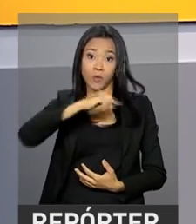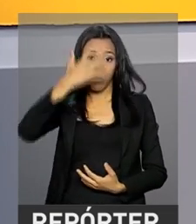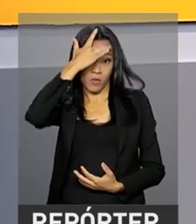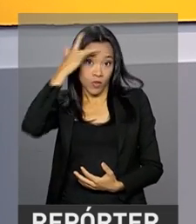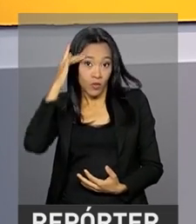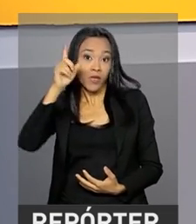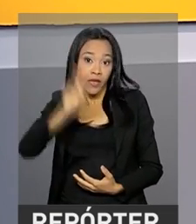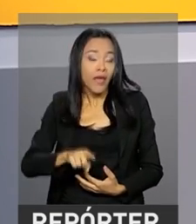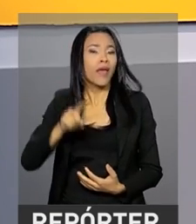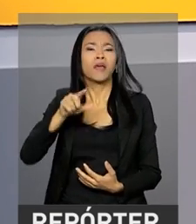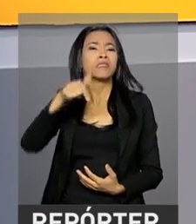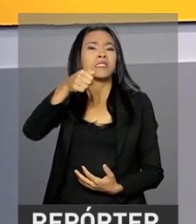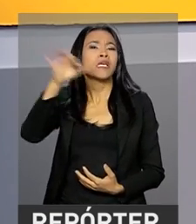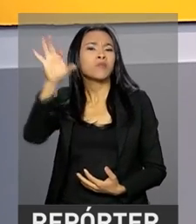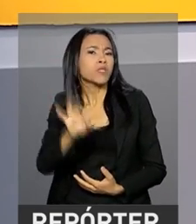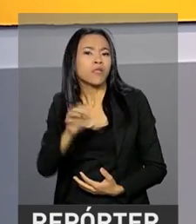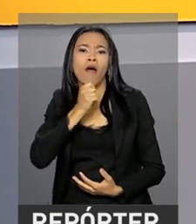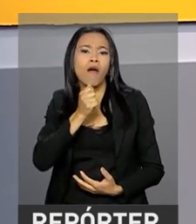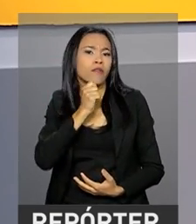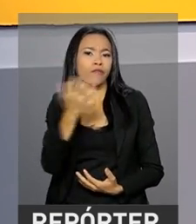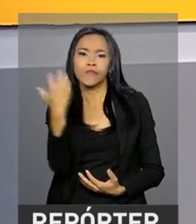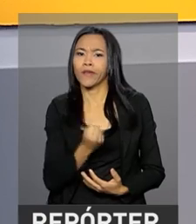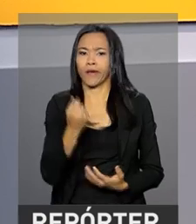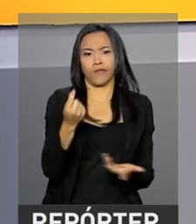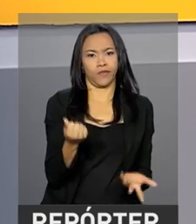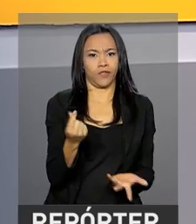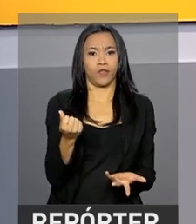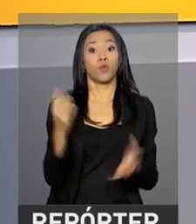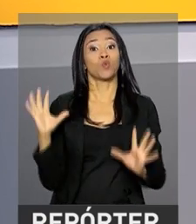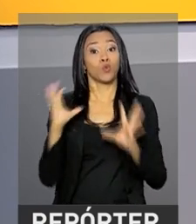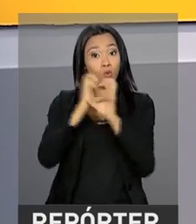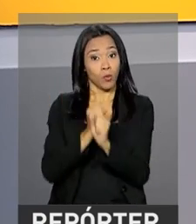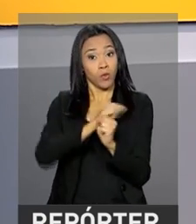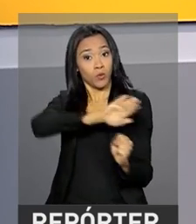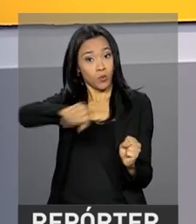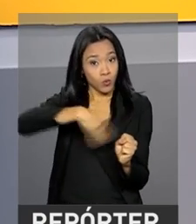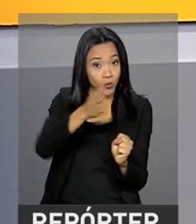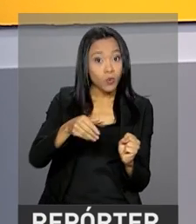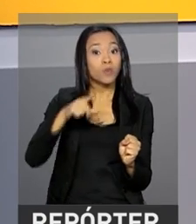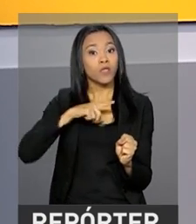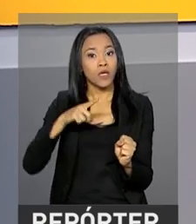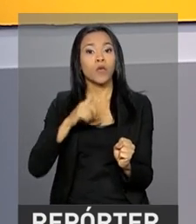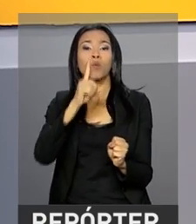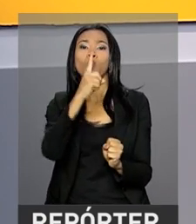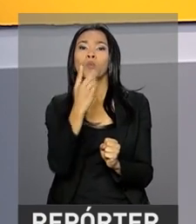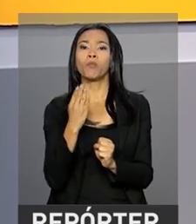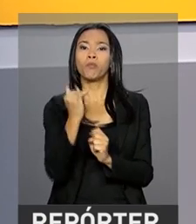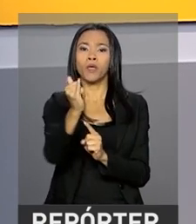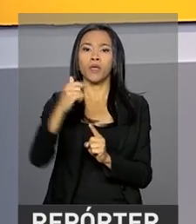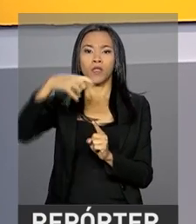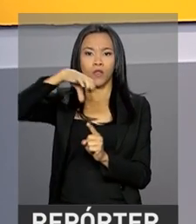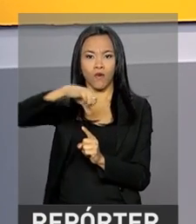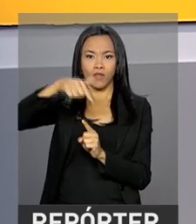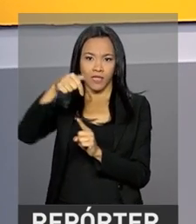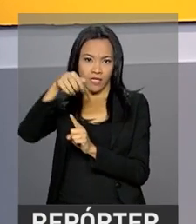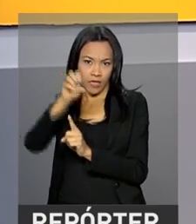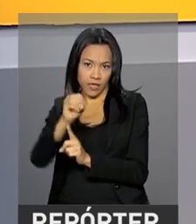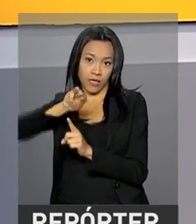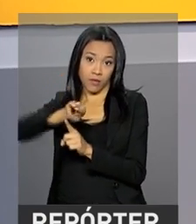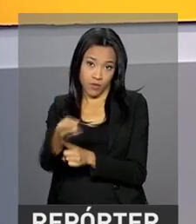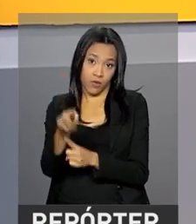7% ainda não sacaram o benefício o valor total ainda disponível chega a r 1.9970